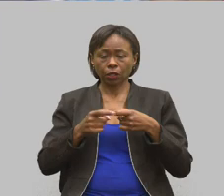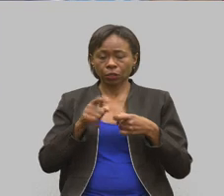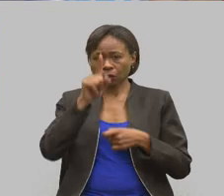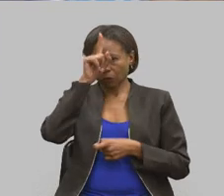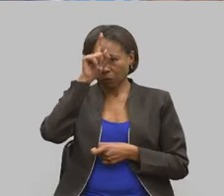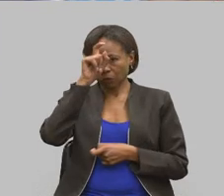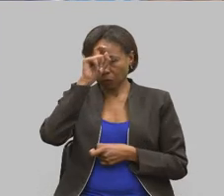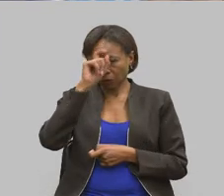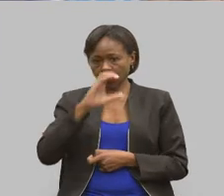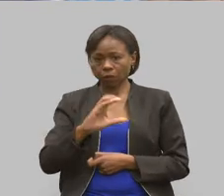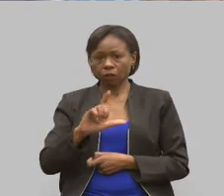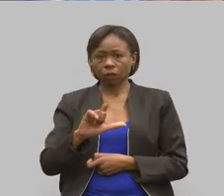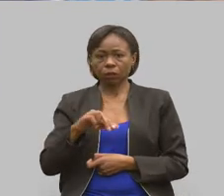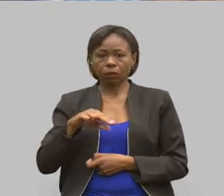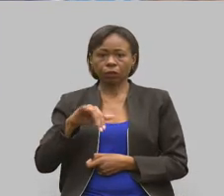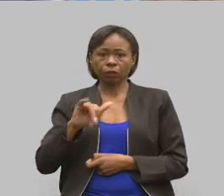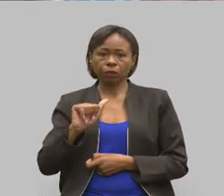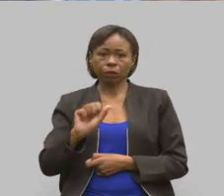da